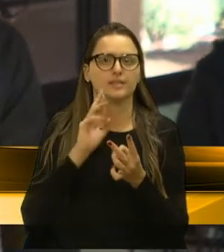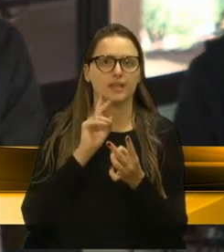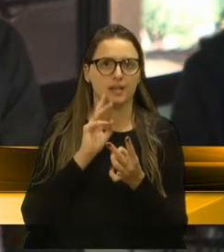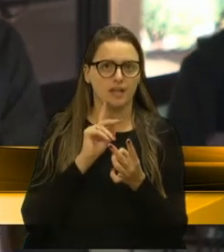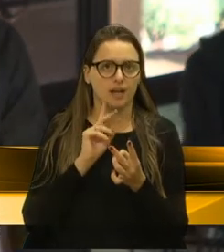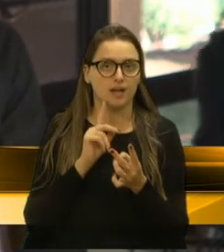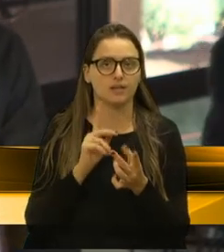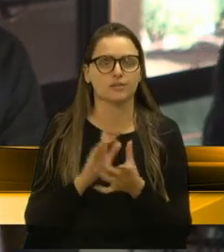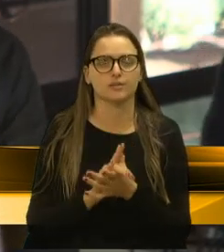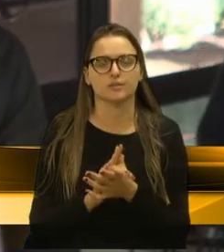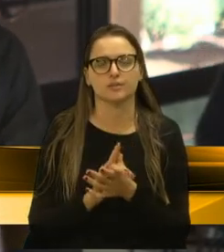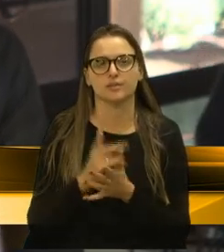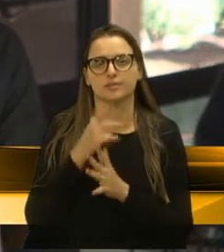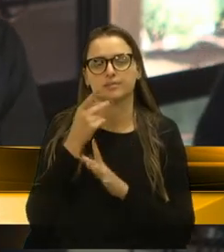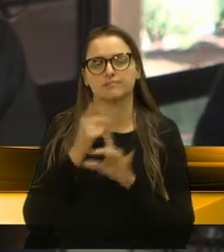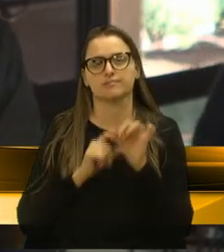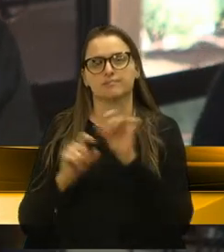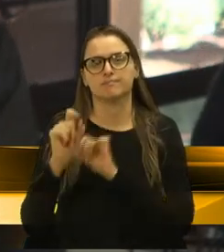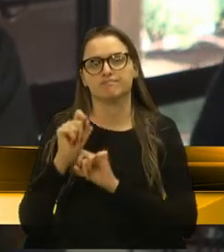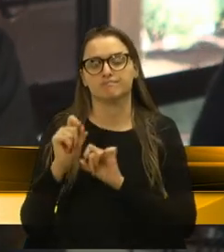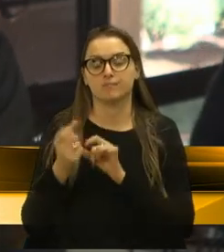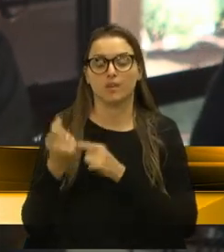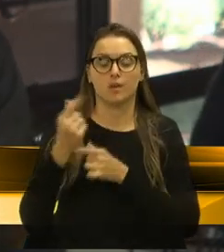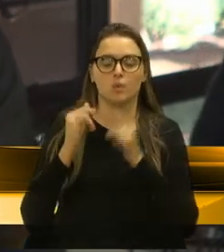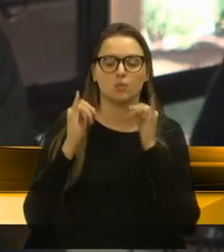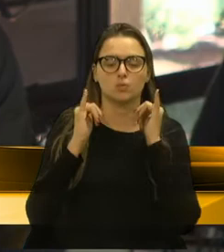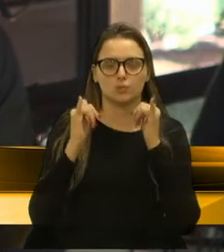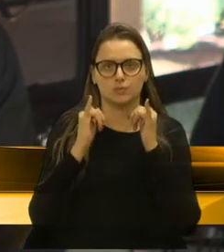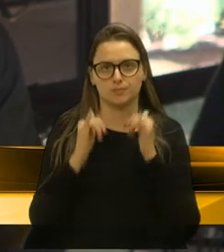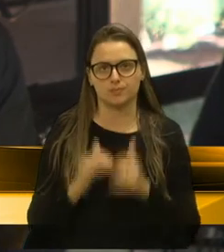em algumas linhas específicas.